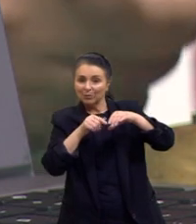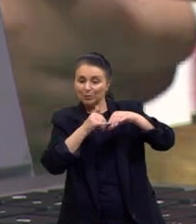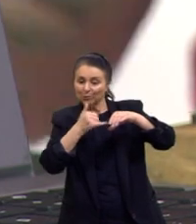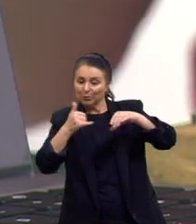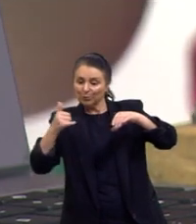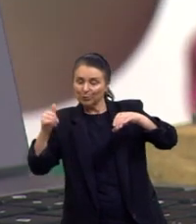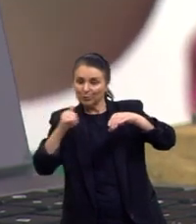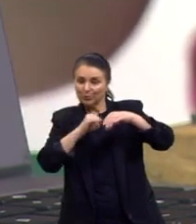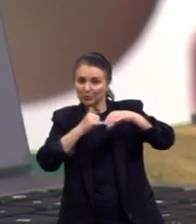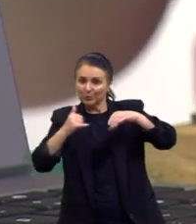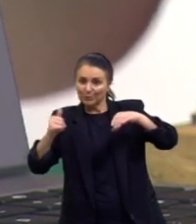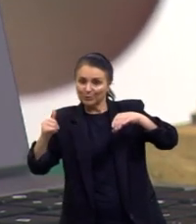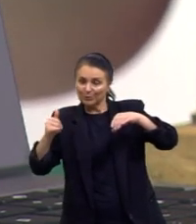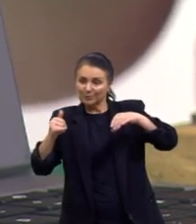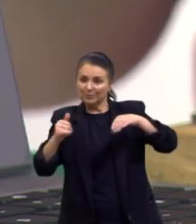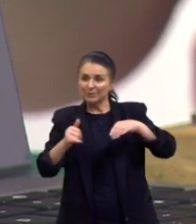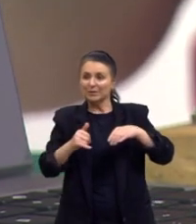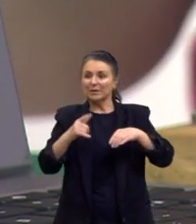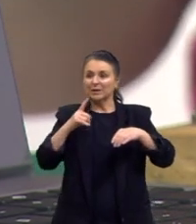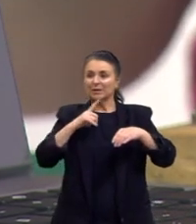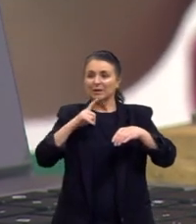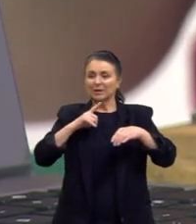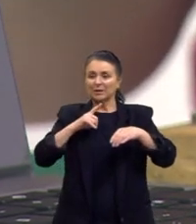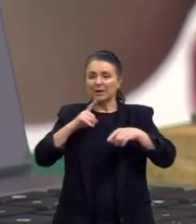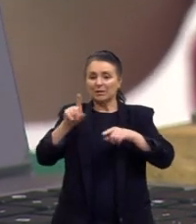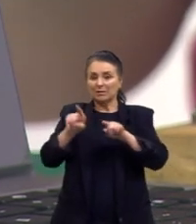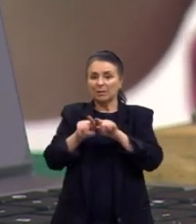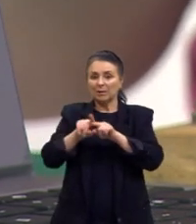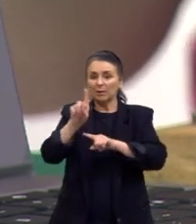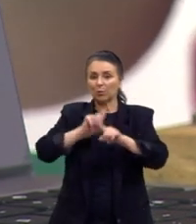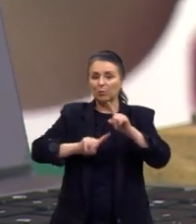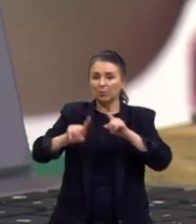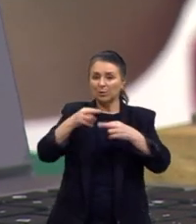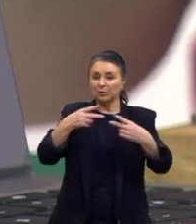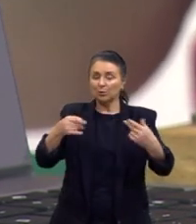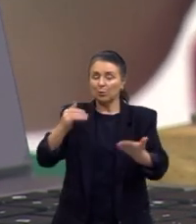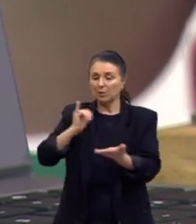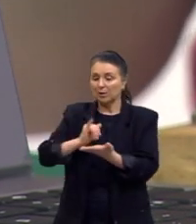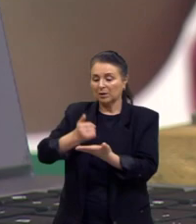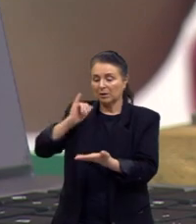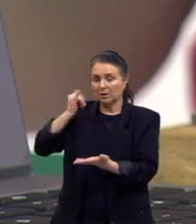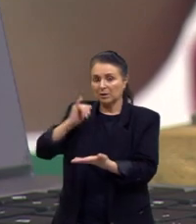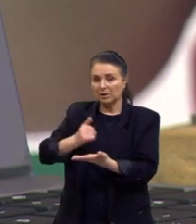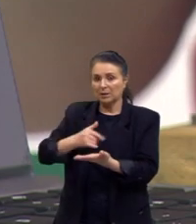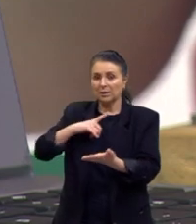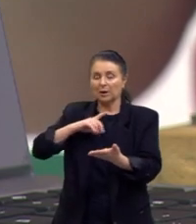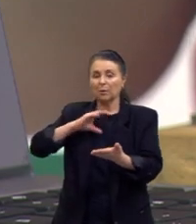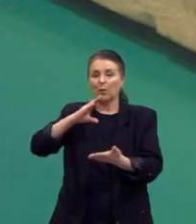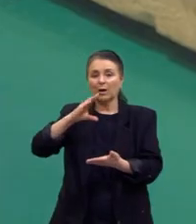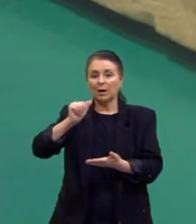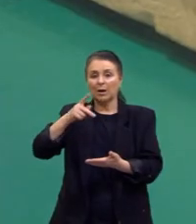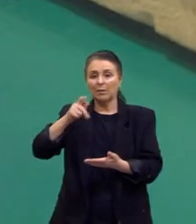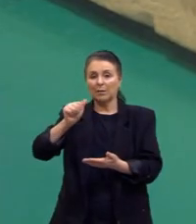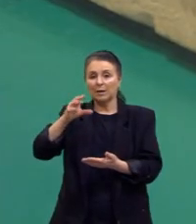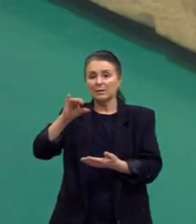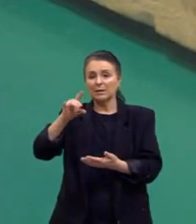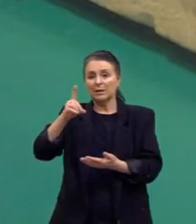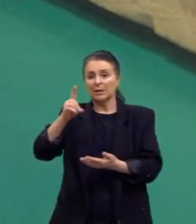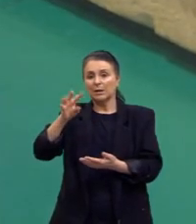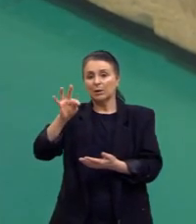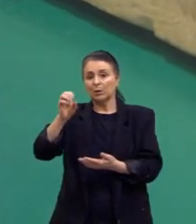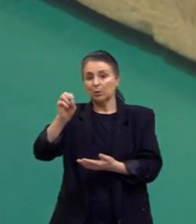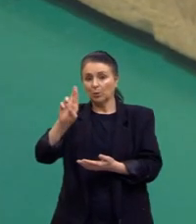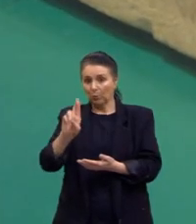a eletricidade, certo? Aqui a gente tem alguns componentes eletrônicos, né? Aqui é um capacitor, tá? Aqui